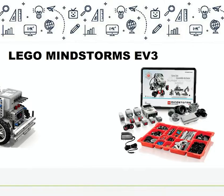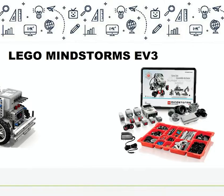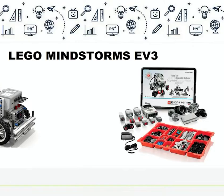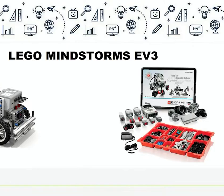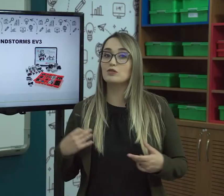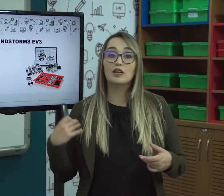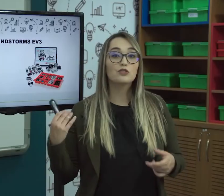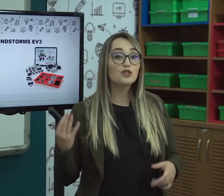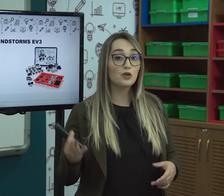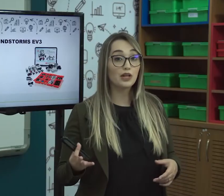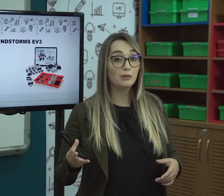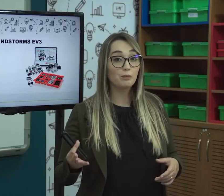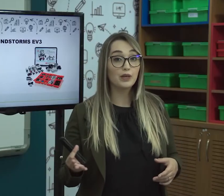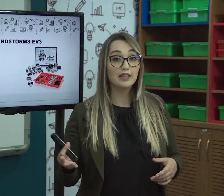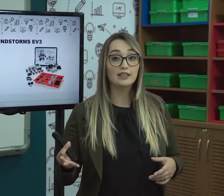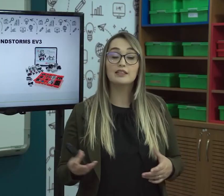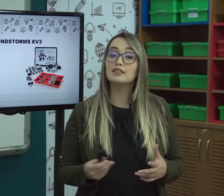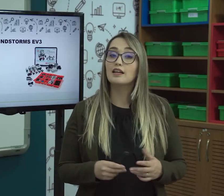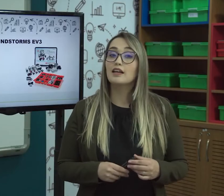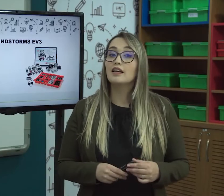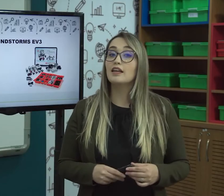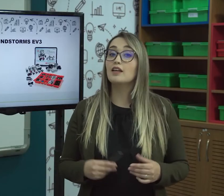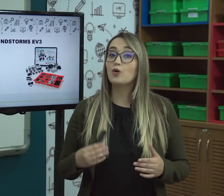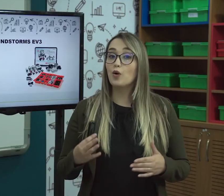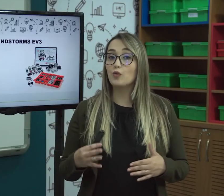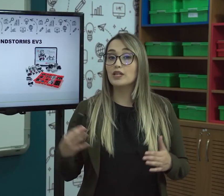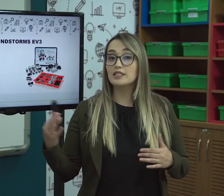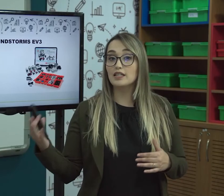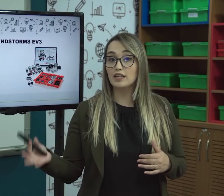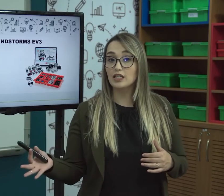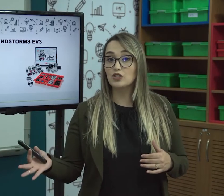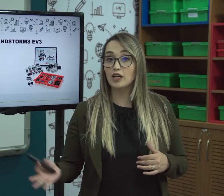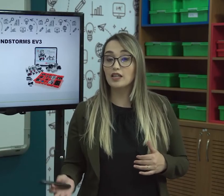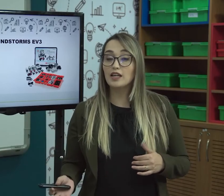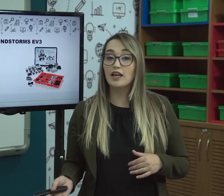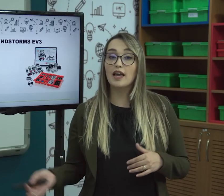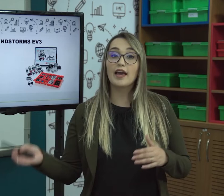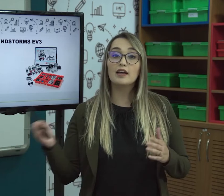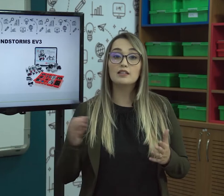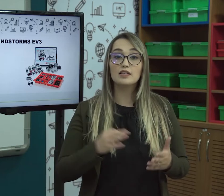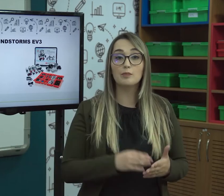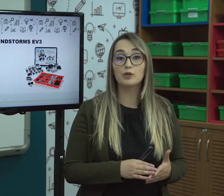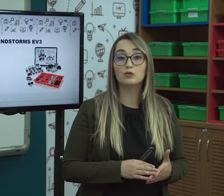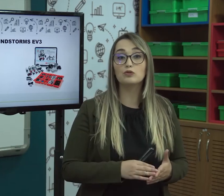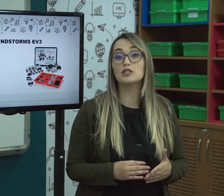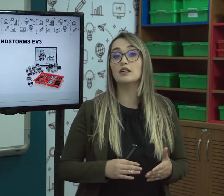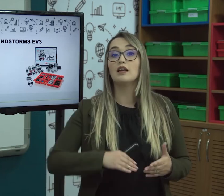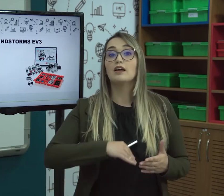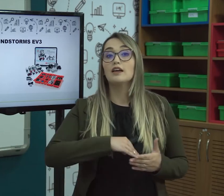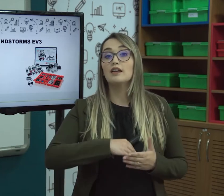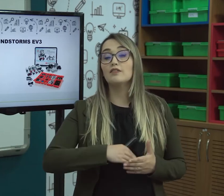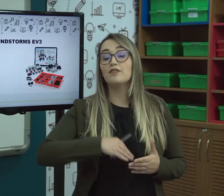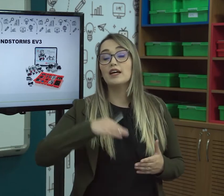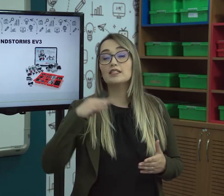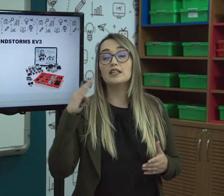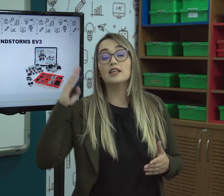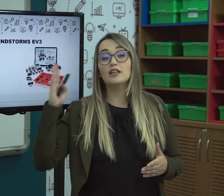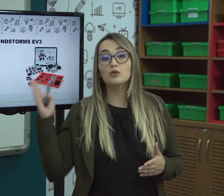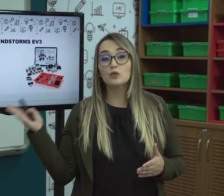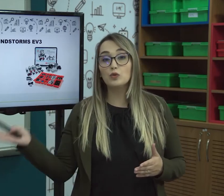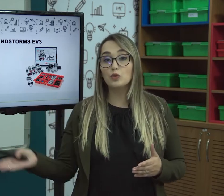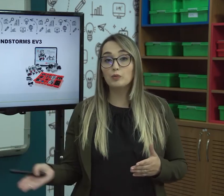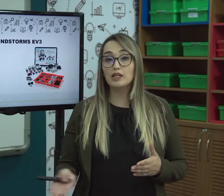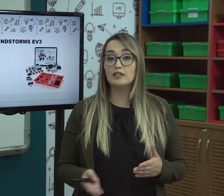de torneios, de Olimpíadas, e com esse kit aqui, elas reproduzem e